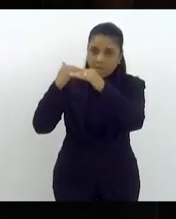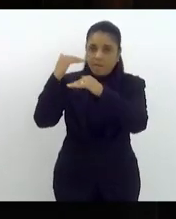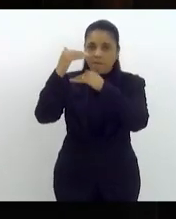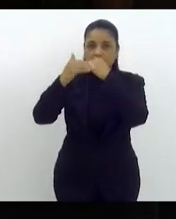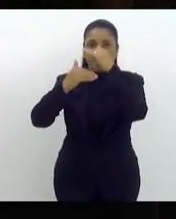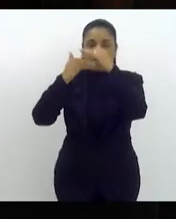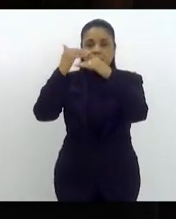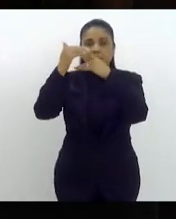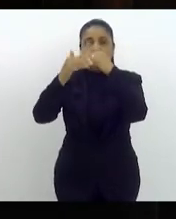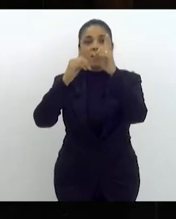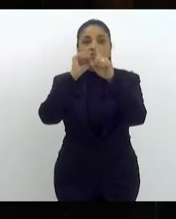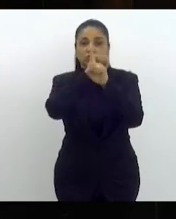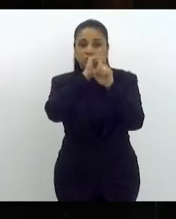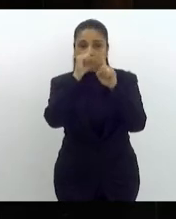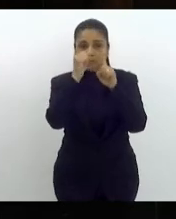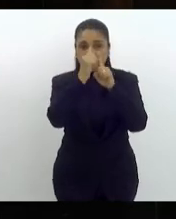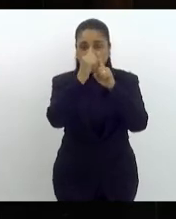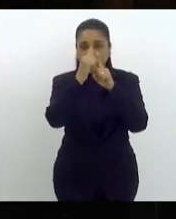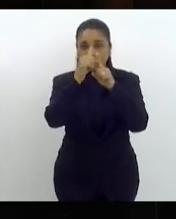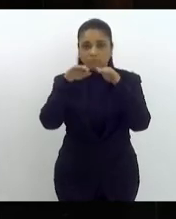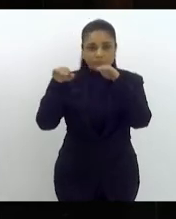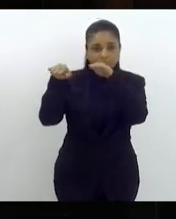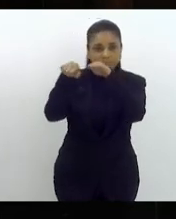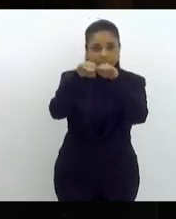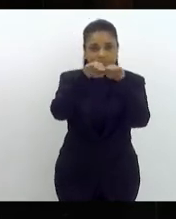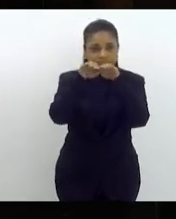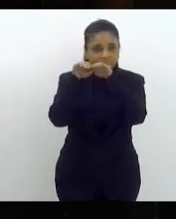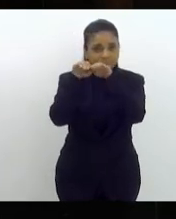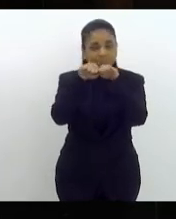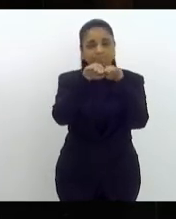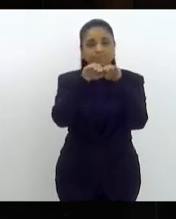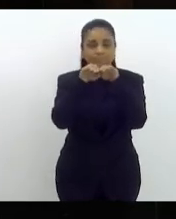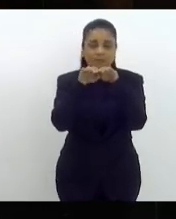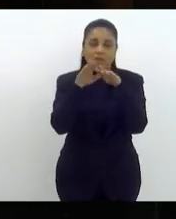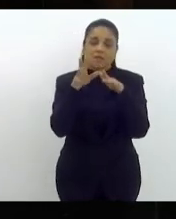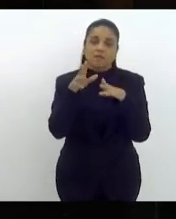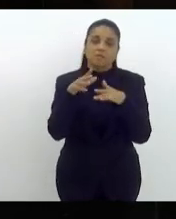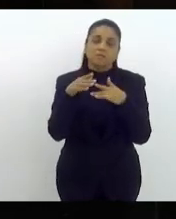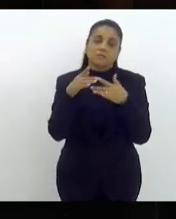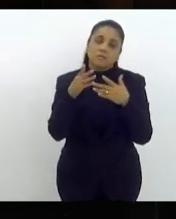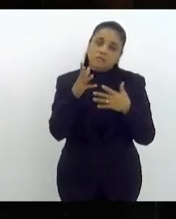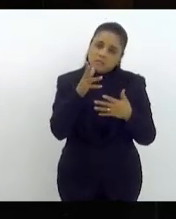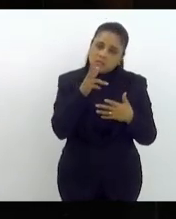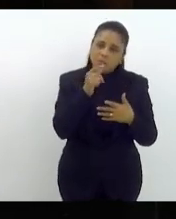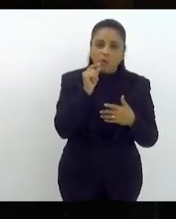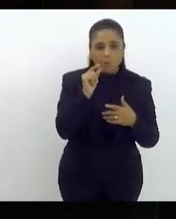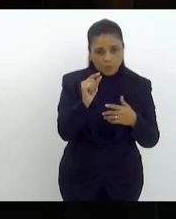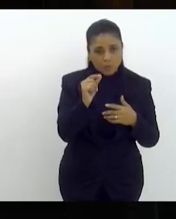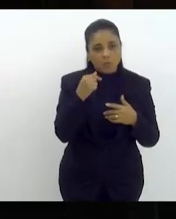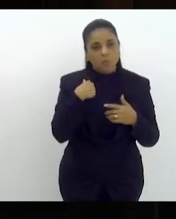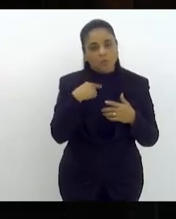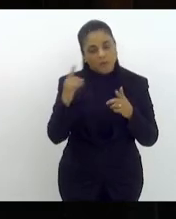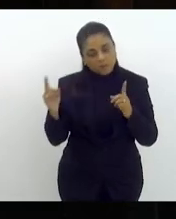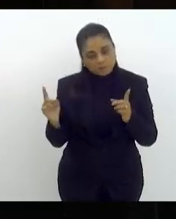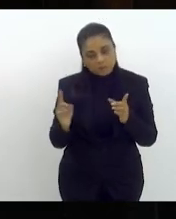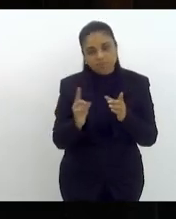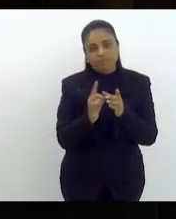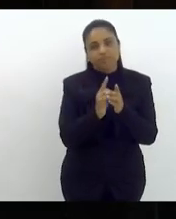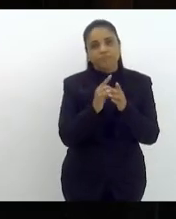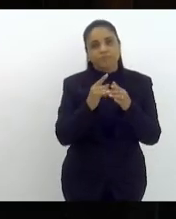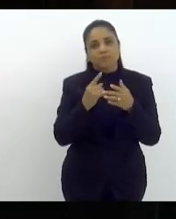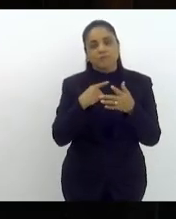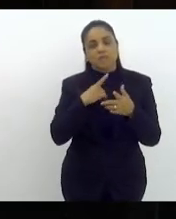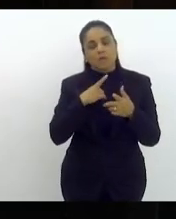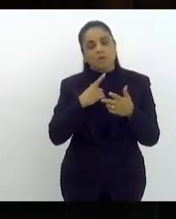da pirâmide social é um processo de médio a longo prazo e que a gente está inserido Nesse contexto ainda no meio desse contexto existe